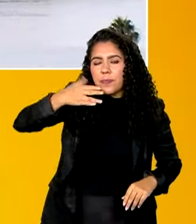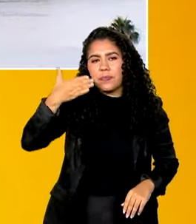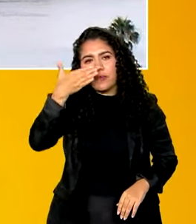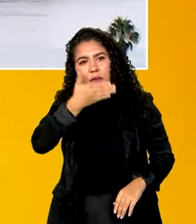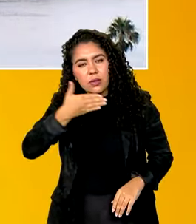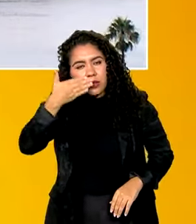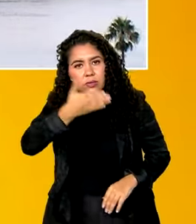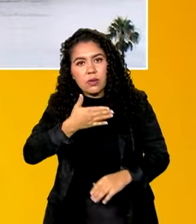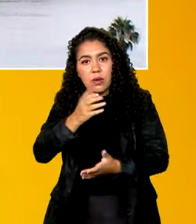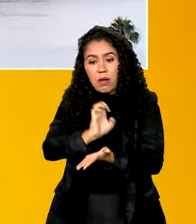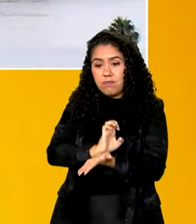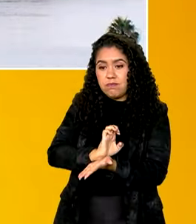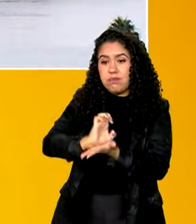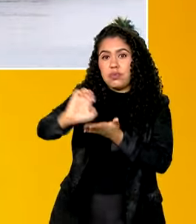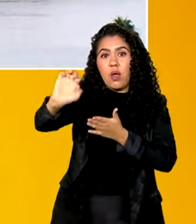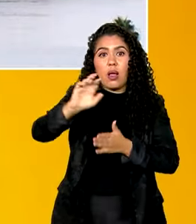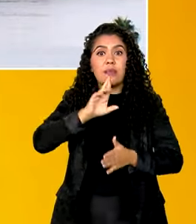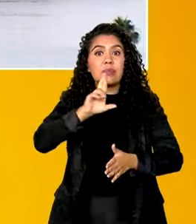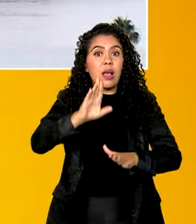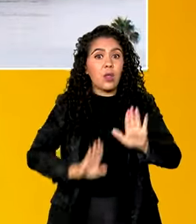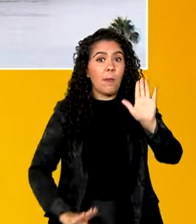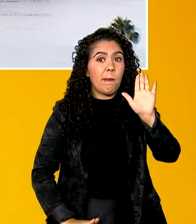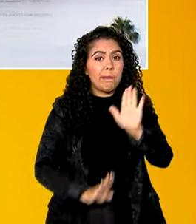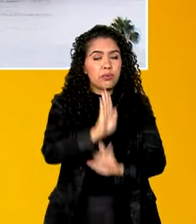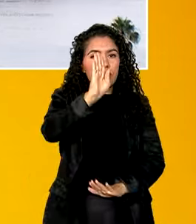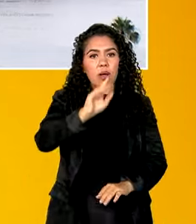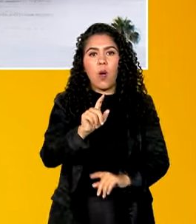uma exportação recorde, chegando a